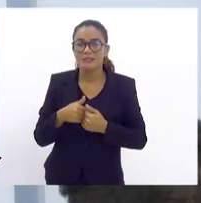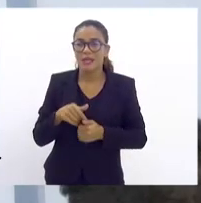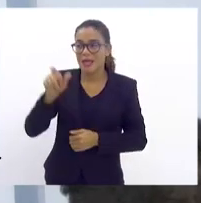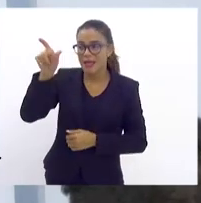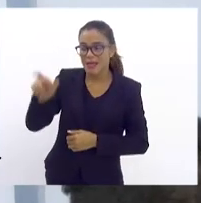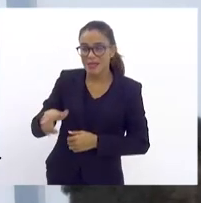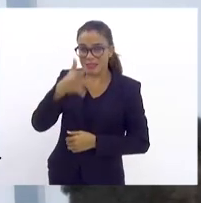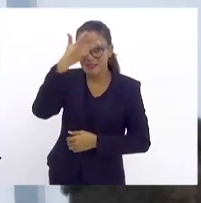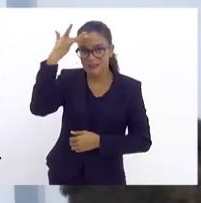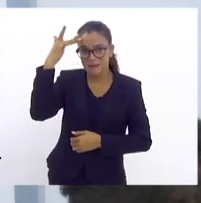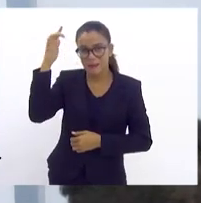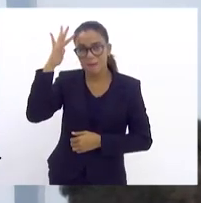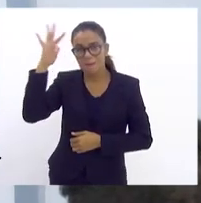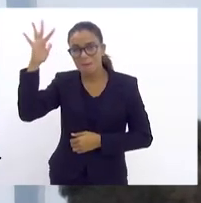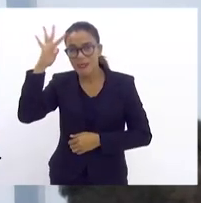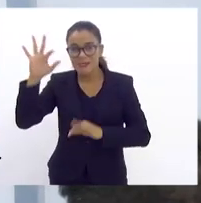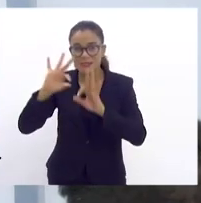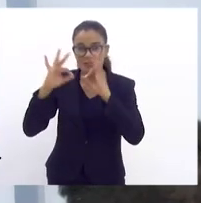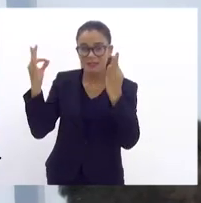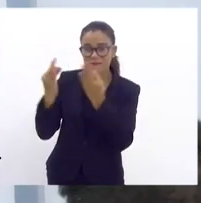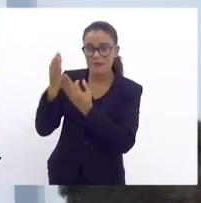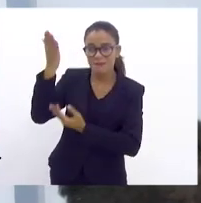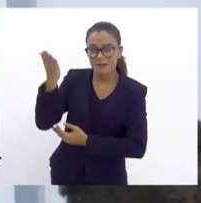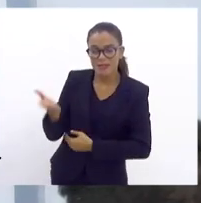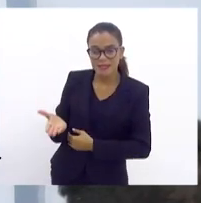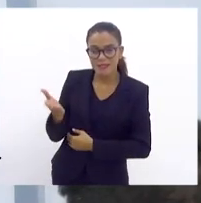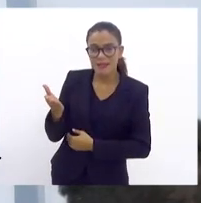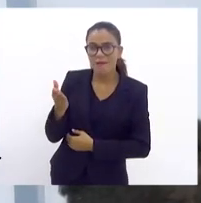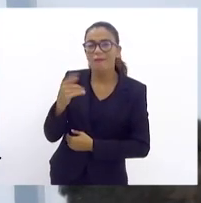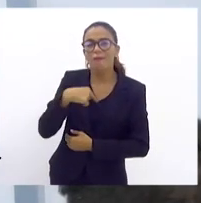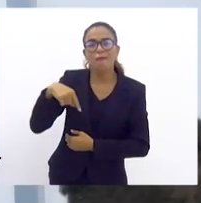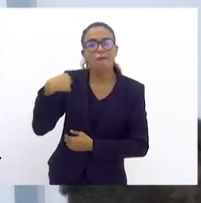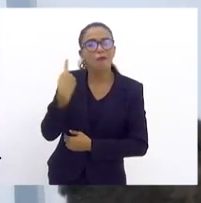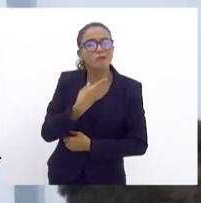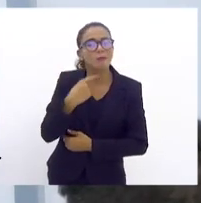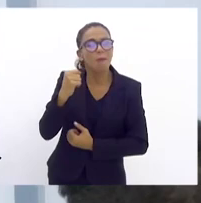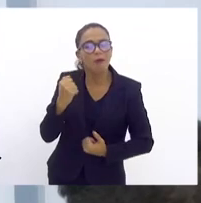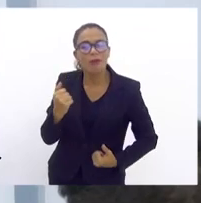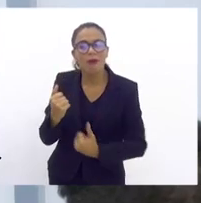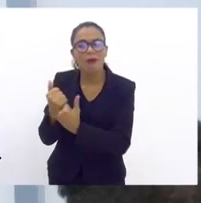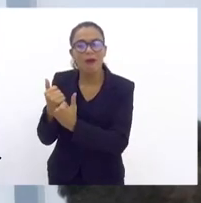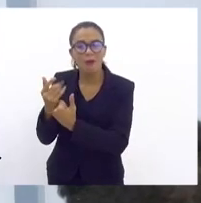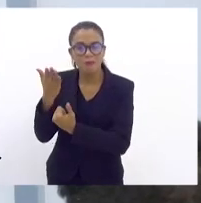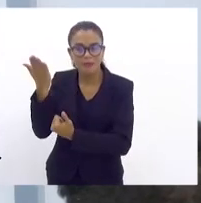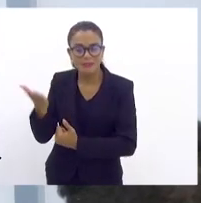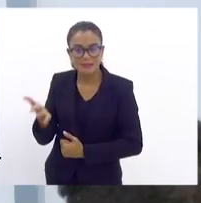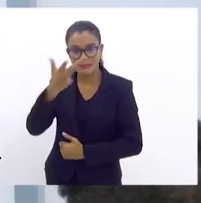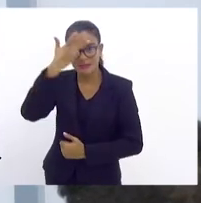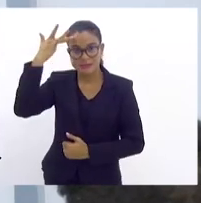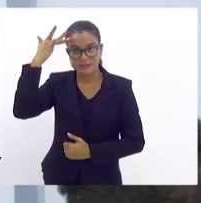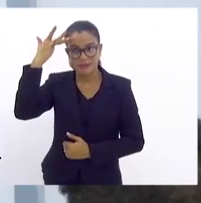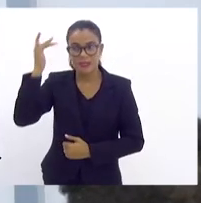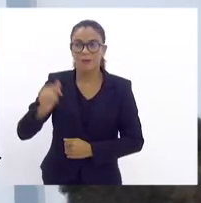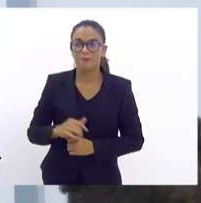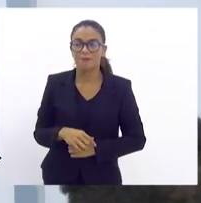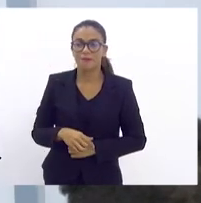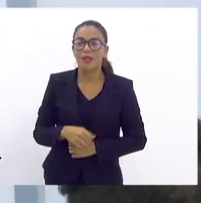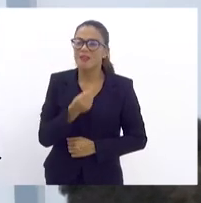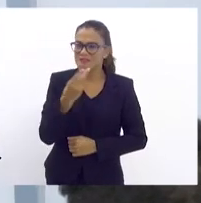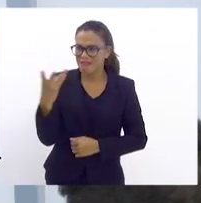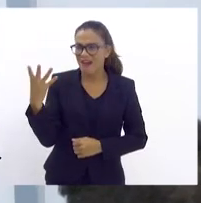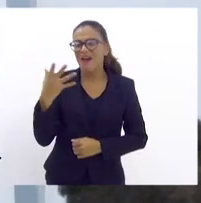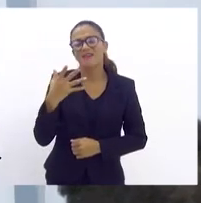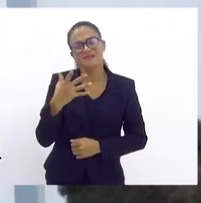pessoa pensa na família dessa pessoa O que que você pode ser como rede de apoio para essa pessoa muitas vezes você